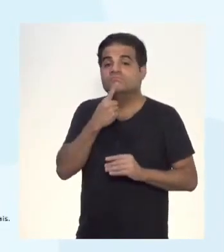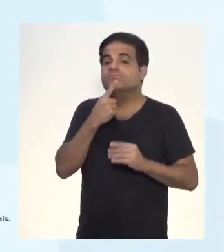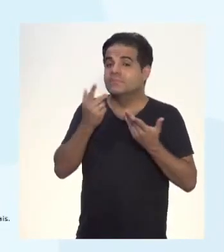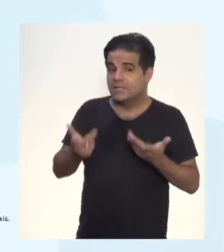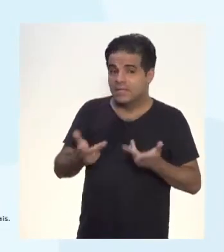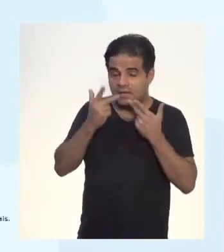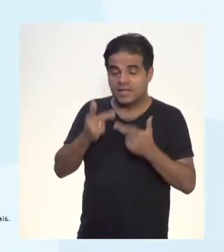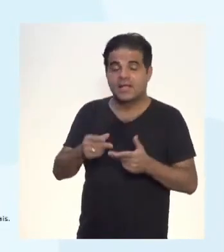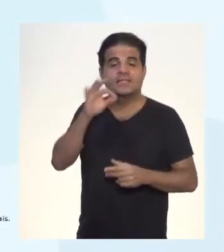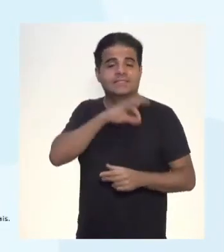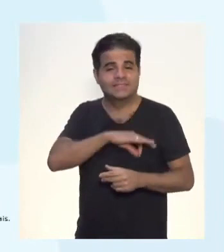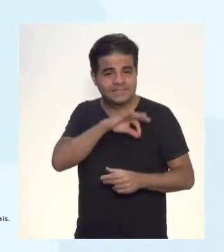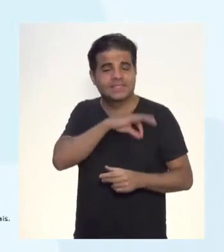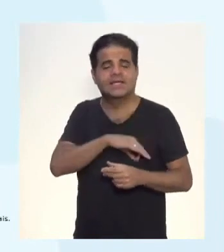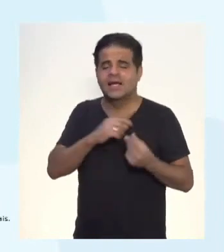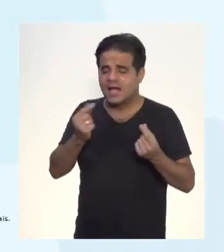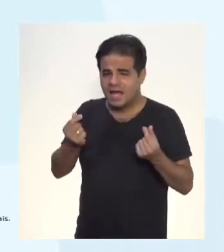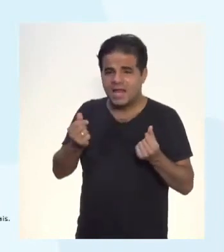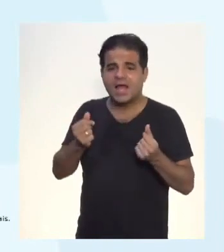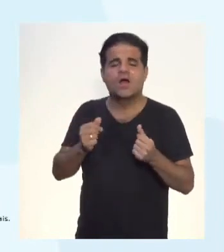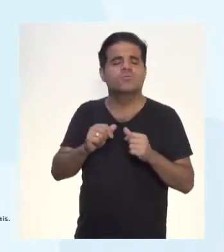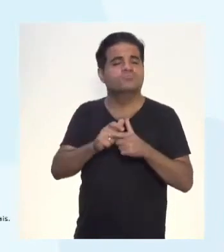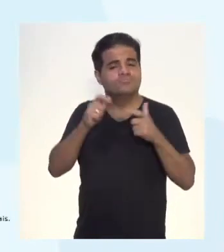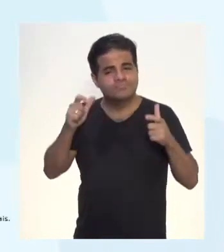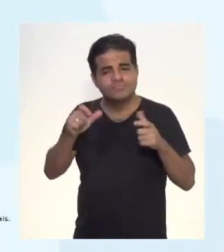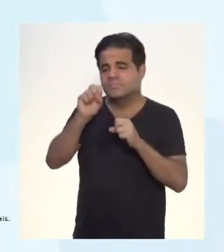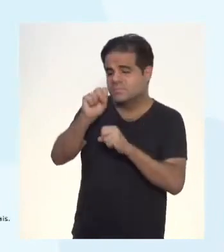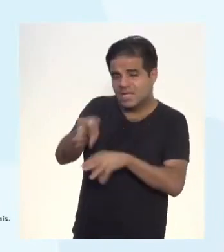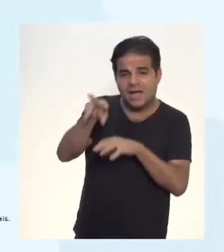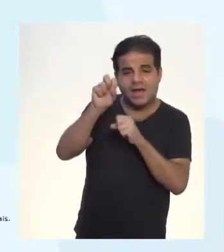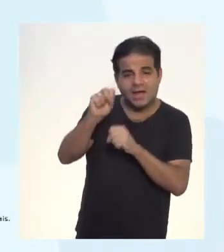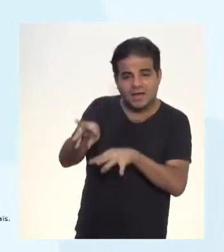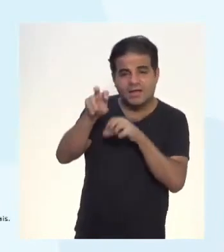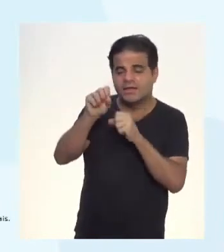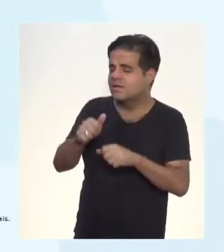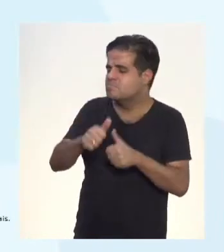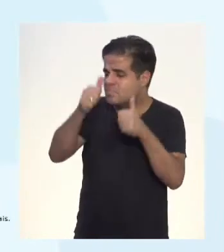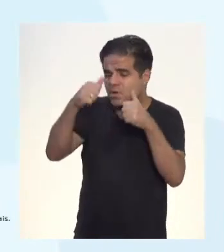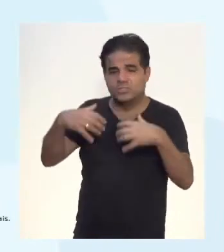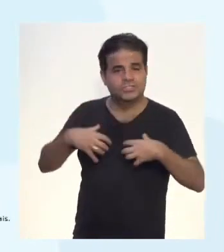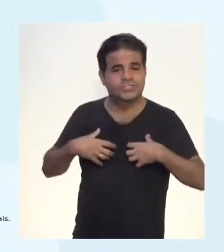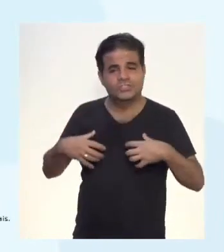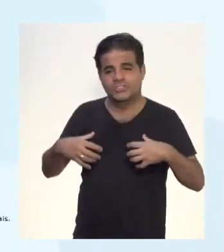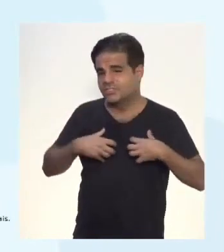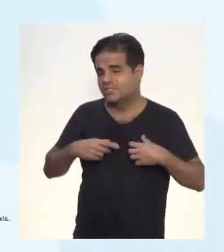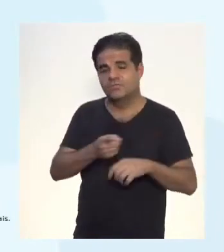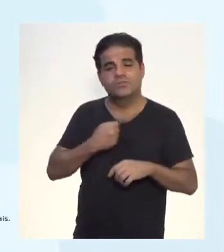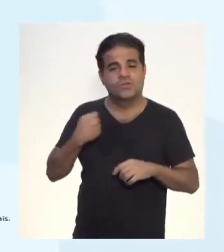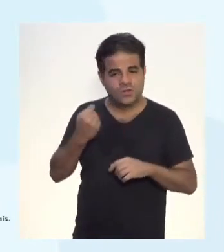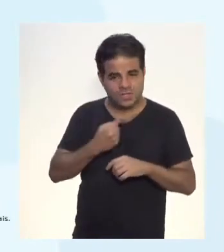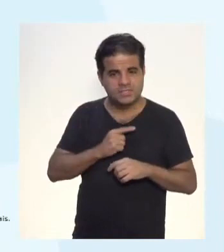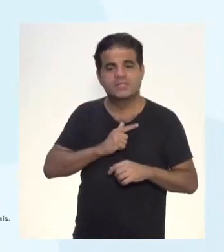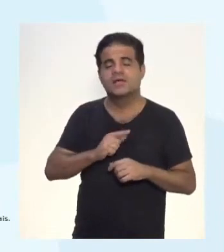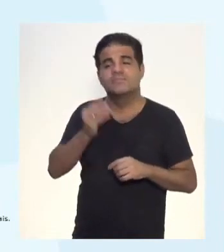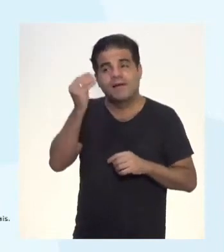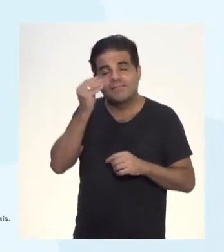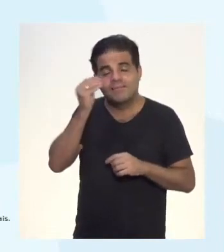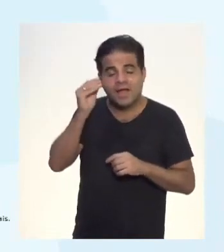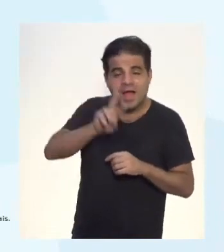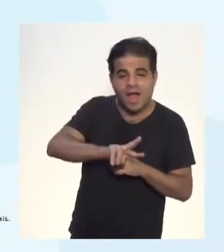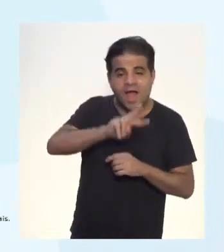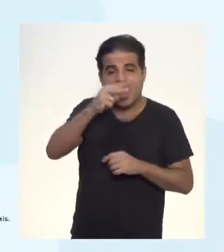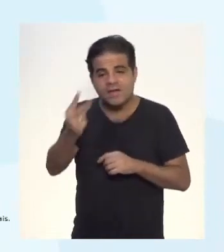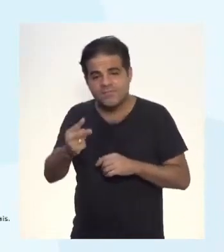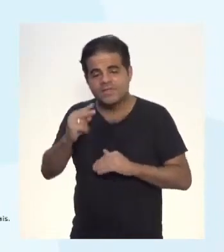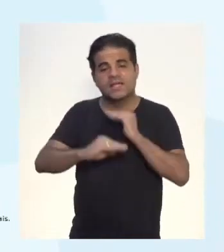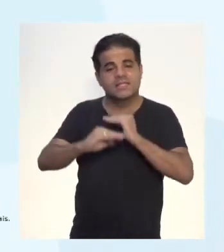sobre a questão salarial, muitas vezes a educação, né, é a melhor maneira que a gente tem para tentar reverter